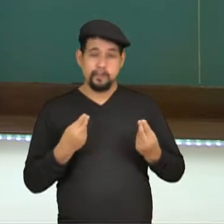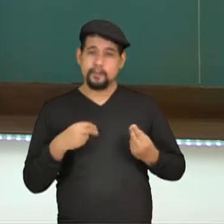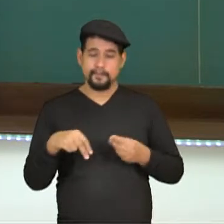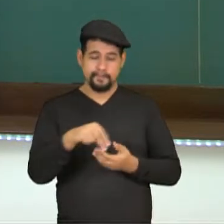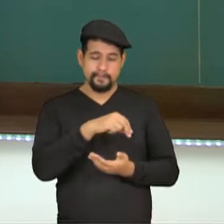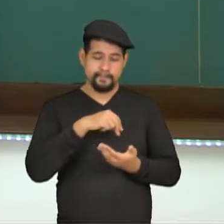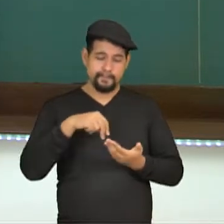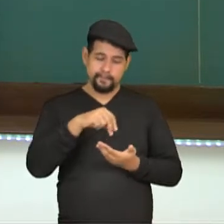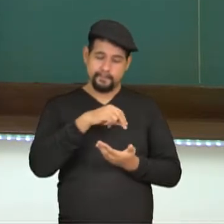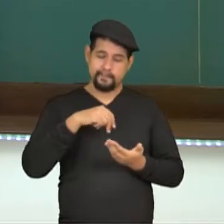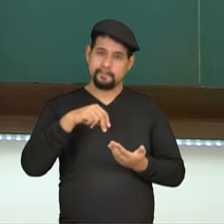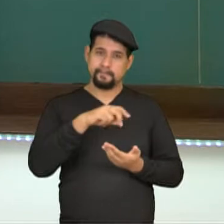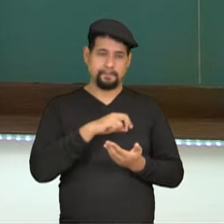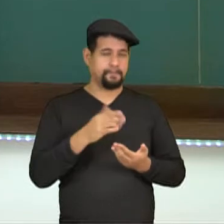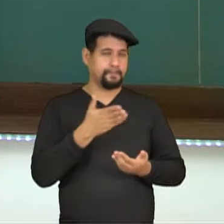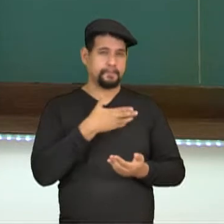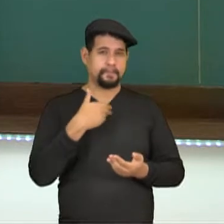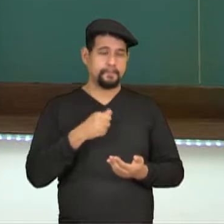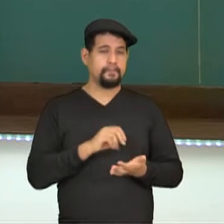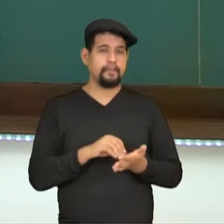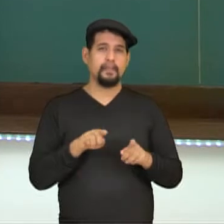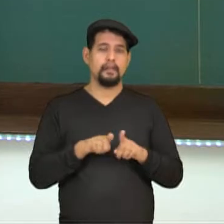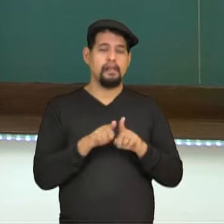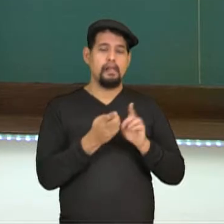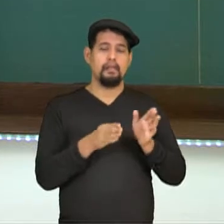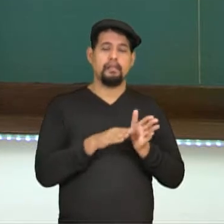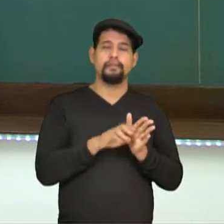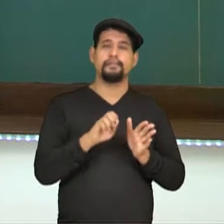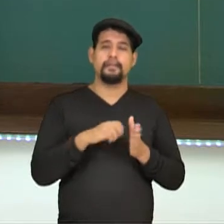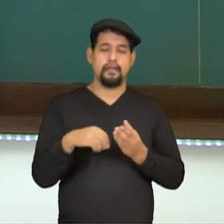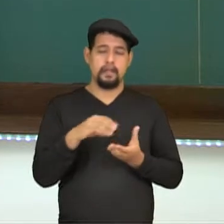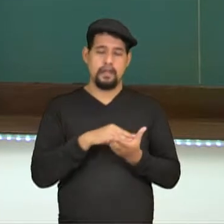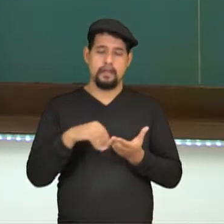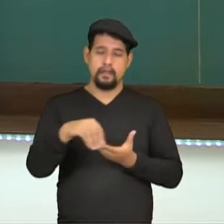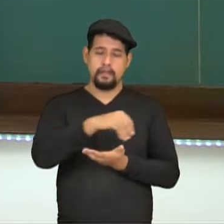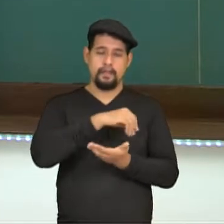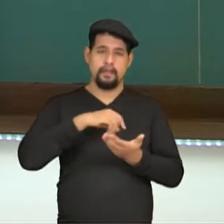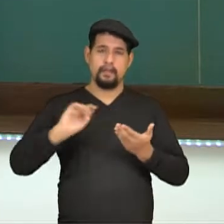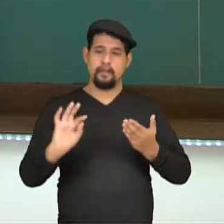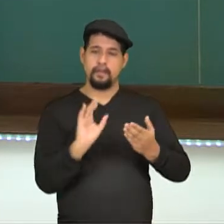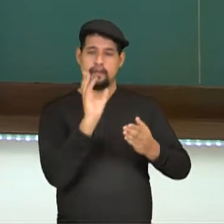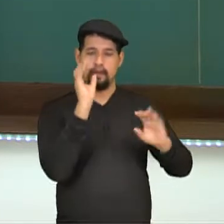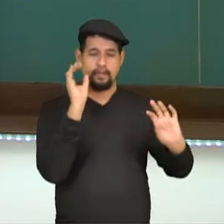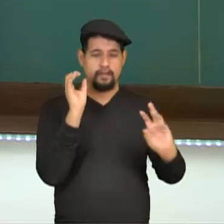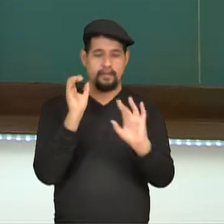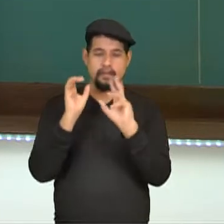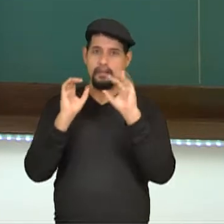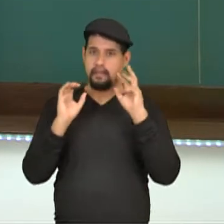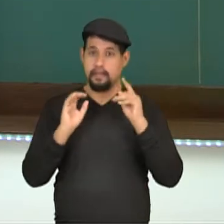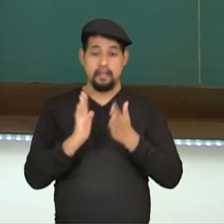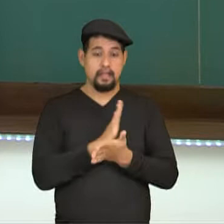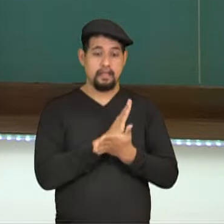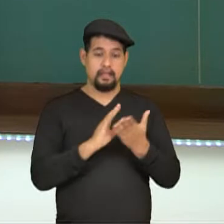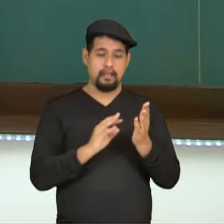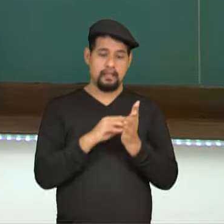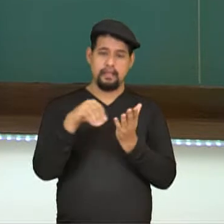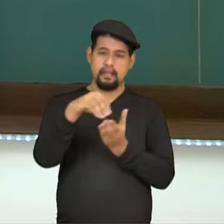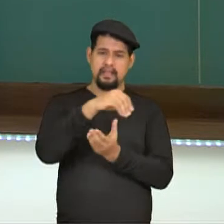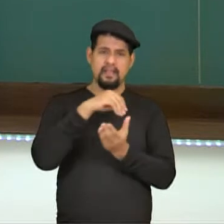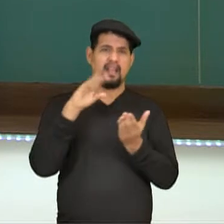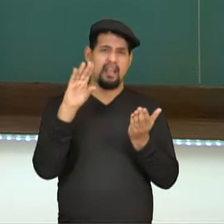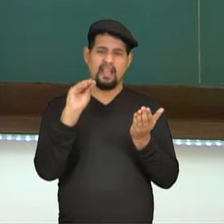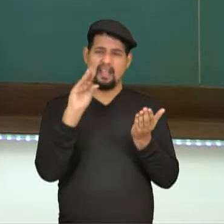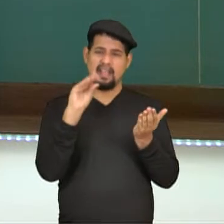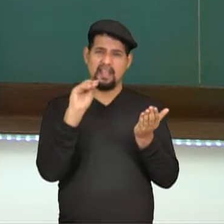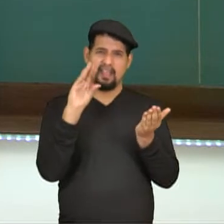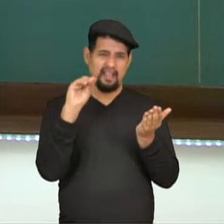pólen para compensar essa falta e chegar esse pólen até as outras plantas. Algumas vezes os pólens eles são